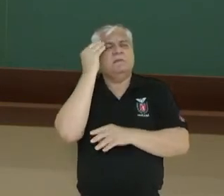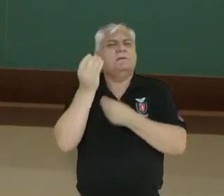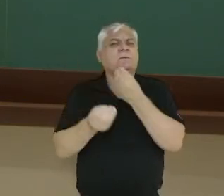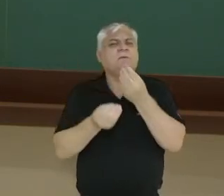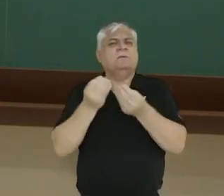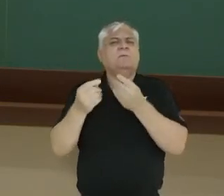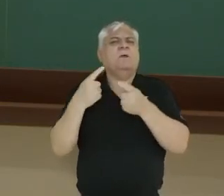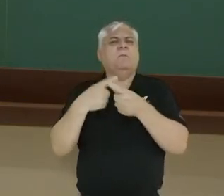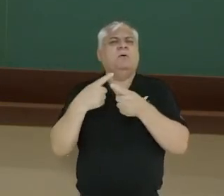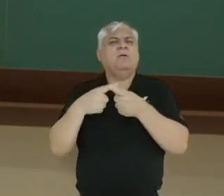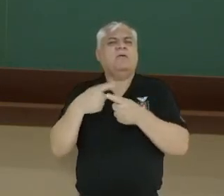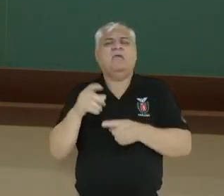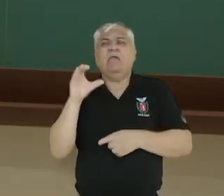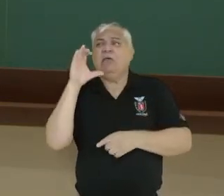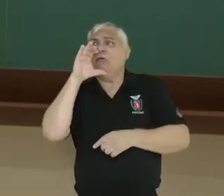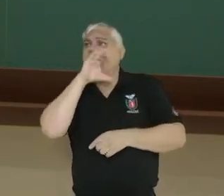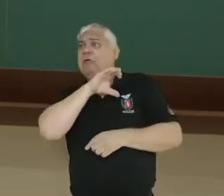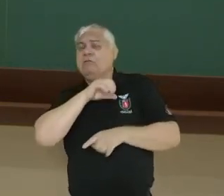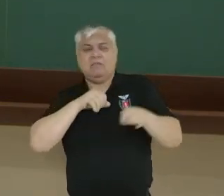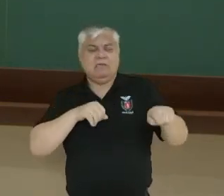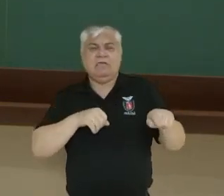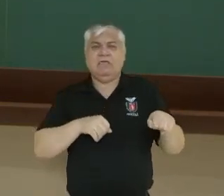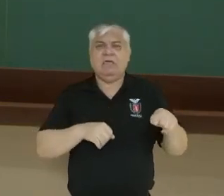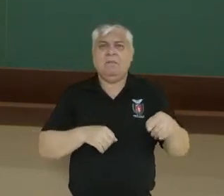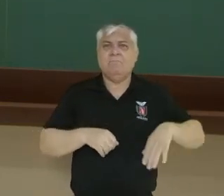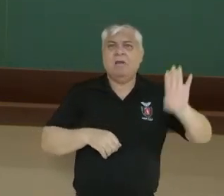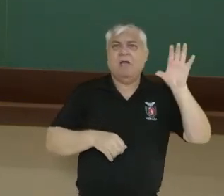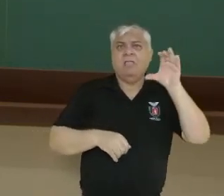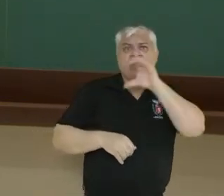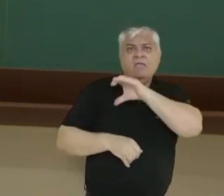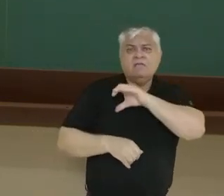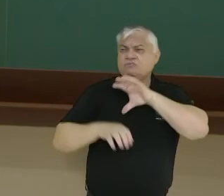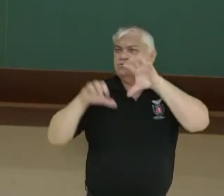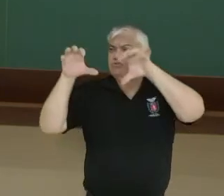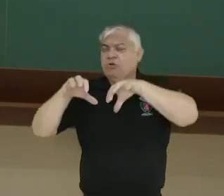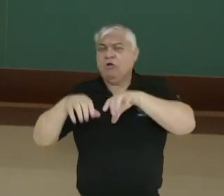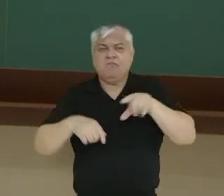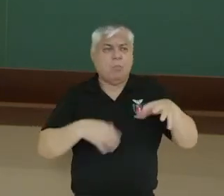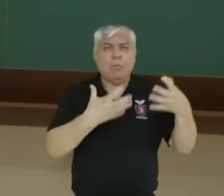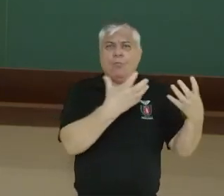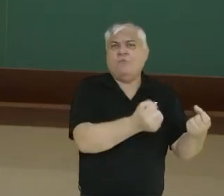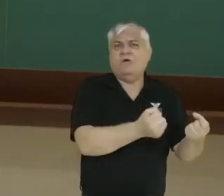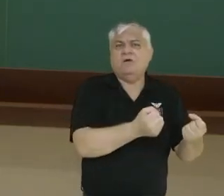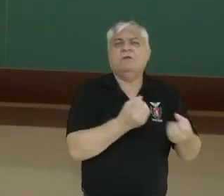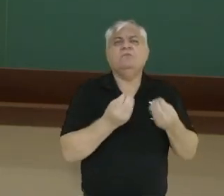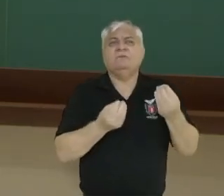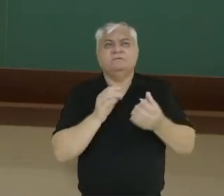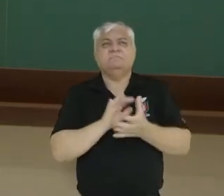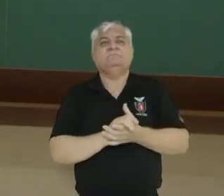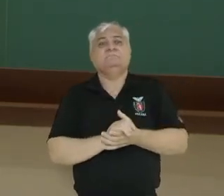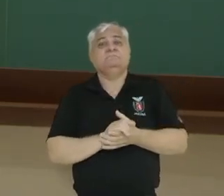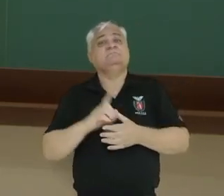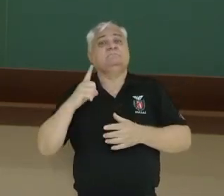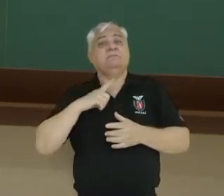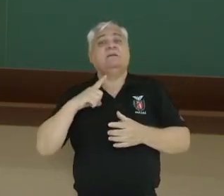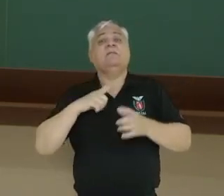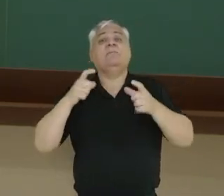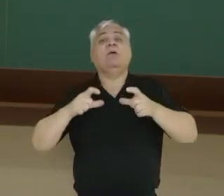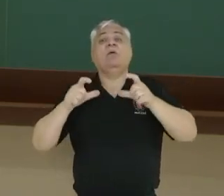é tão quente em um lugar, em outro é mais quente, é mais chuvoso, menos chuvoso. Então o que a gente vai ter? A posição